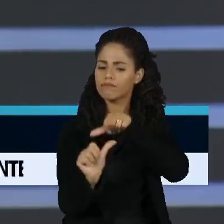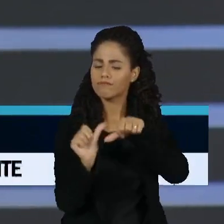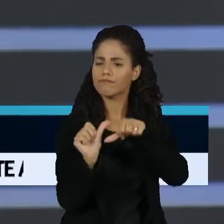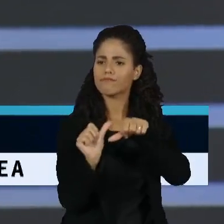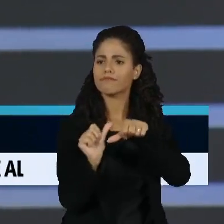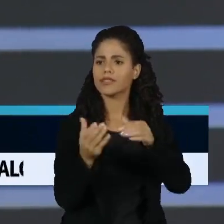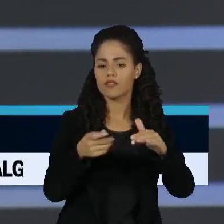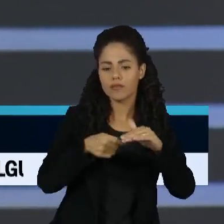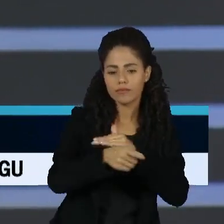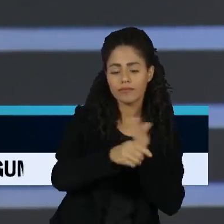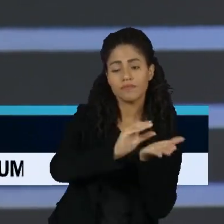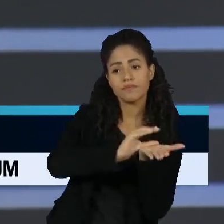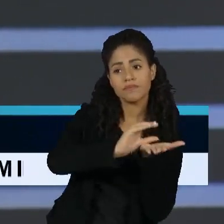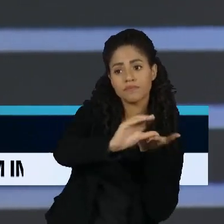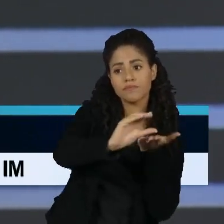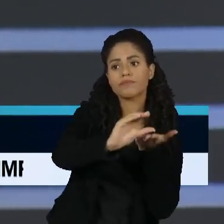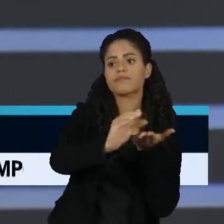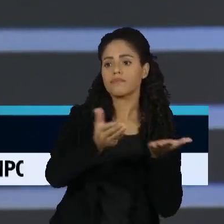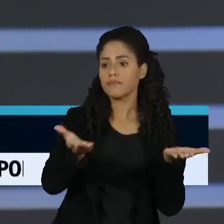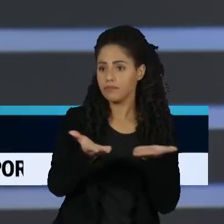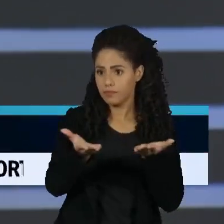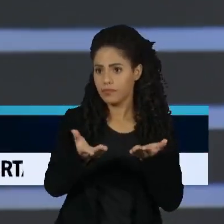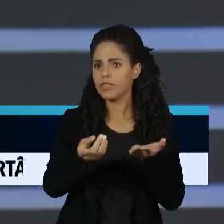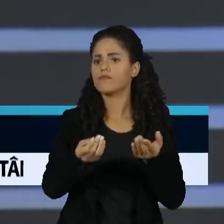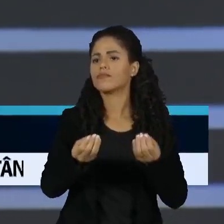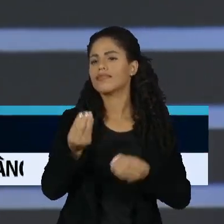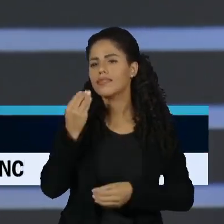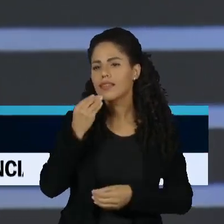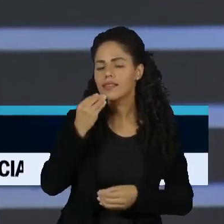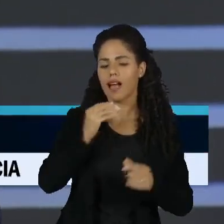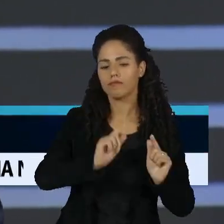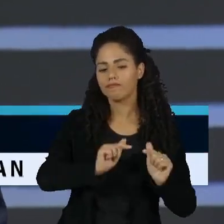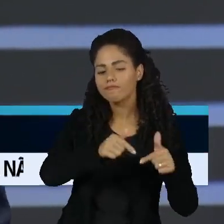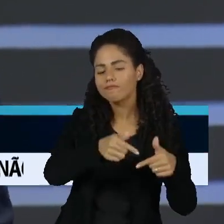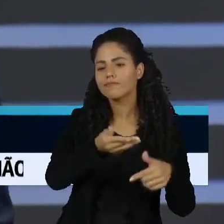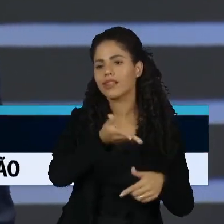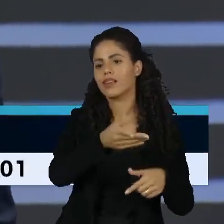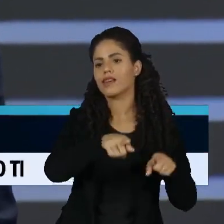em investimento no próprio negócio, no próprio